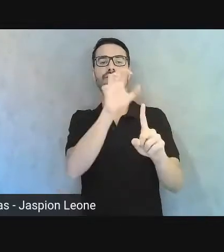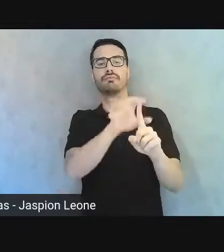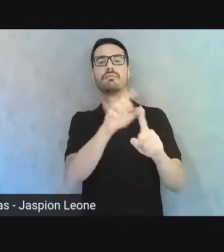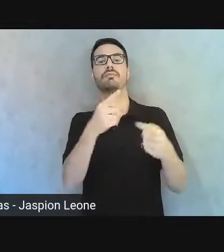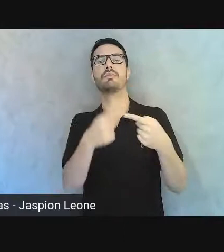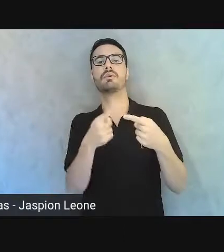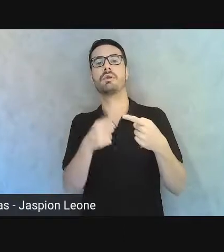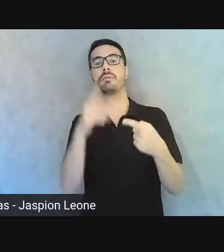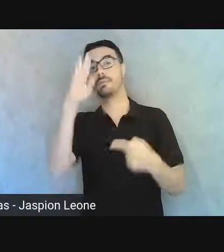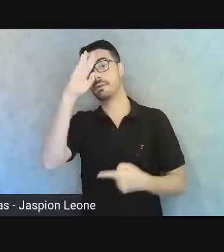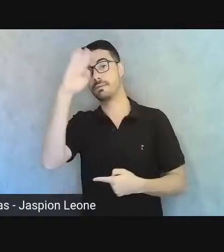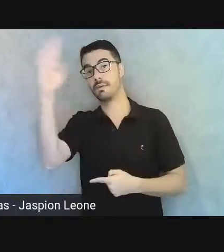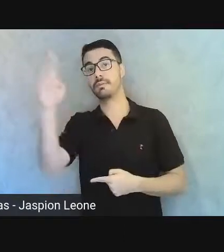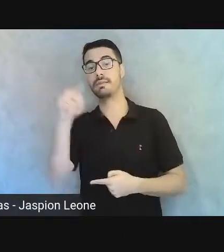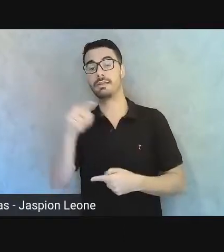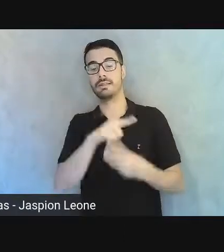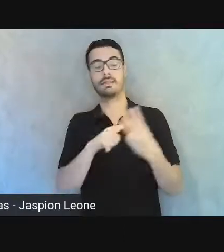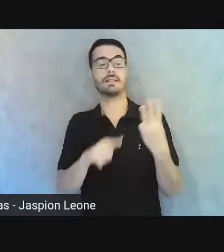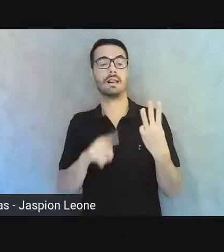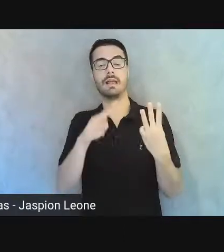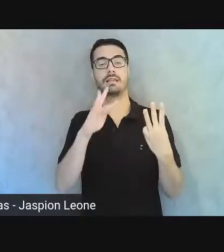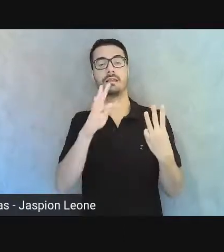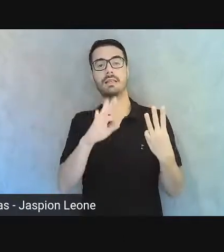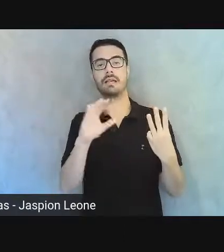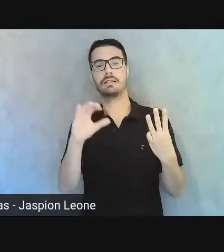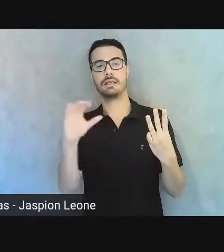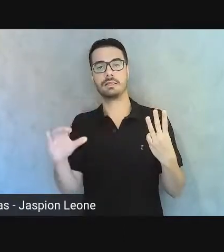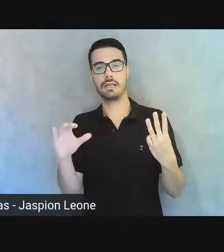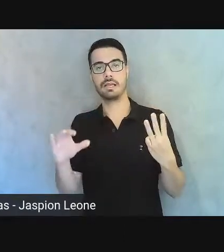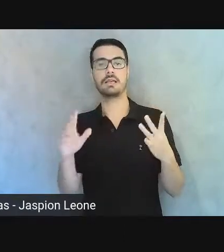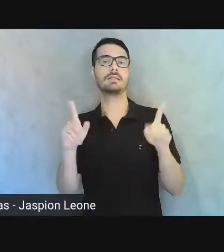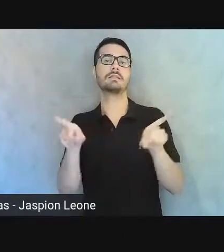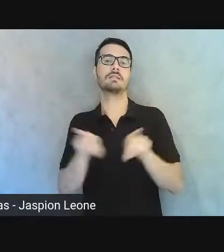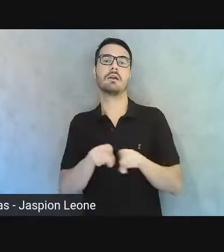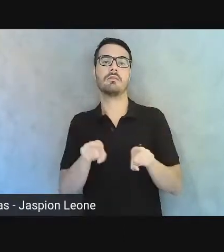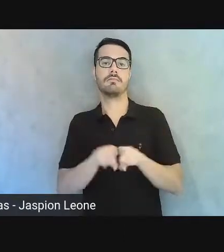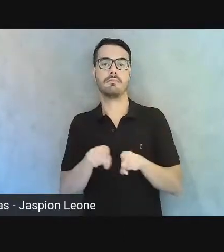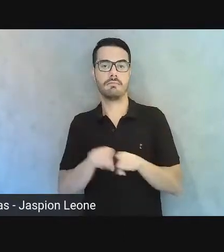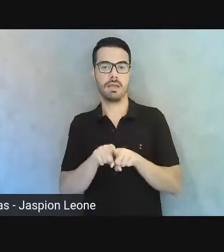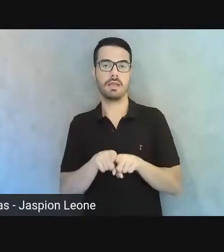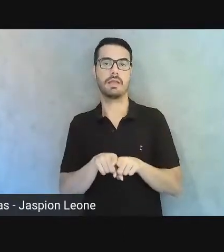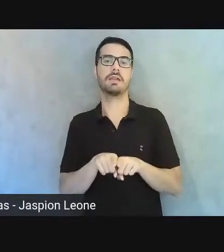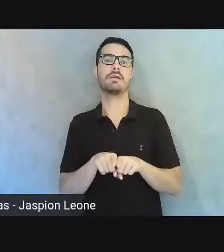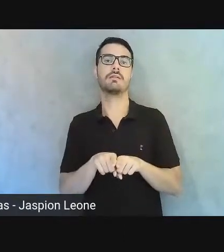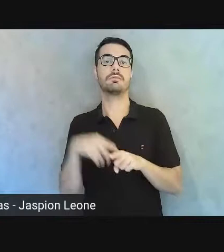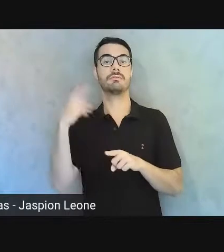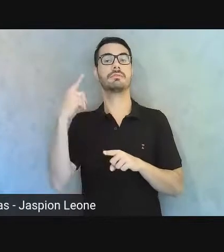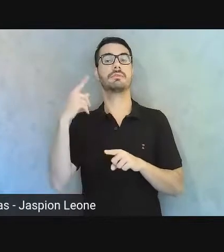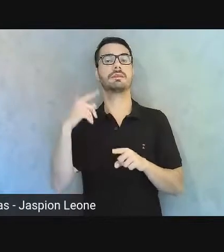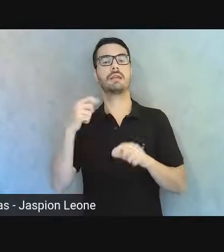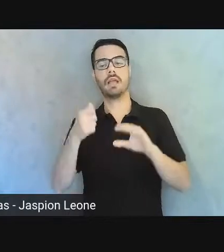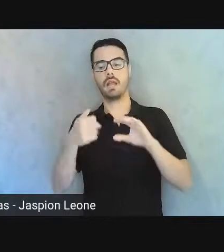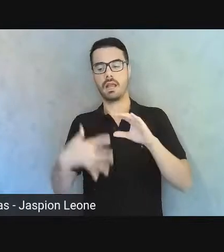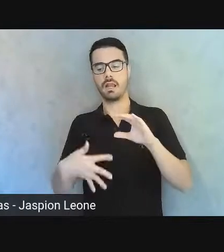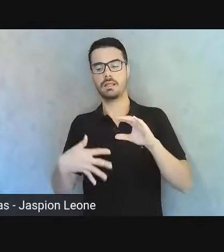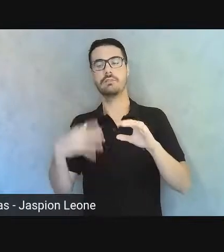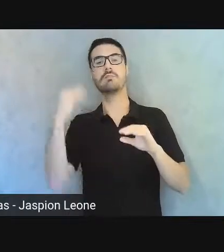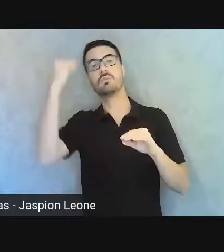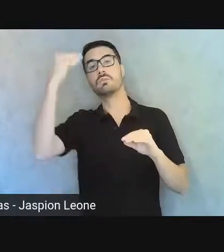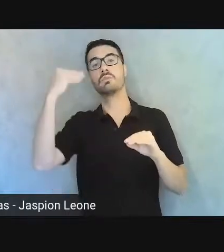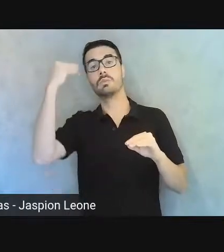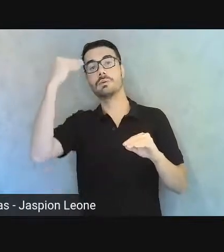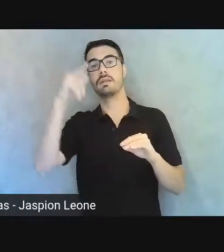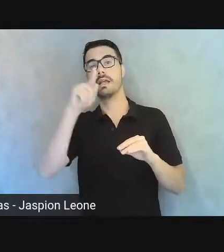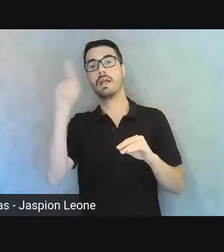3 TCCs tratam, em algum aspecto, de políticas públicas, que é